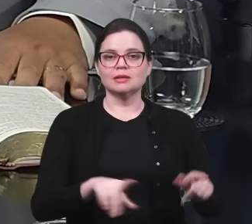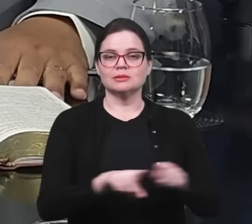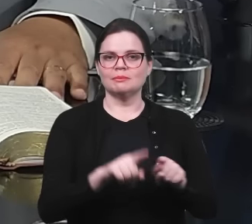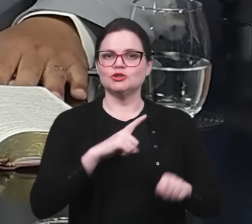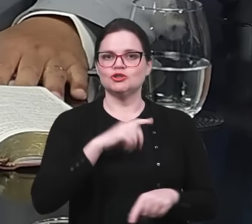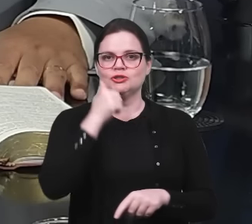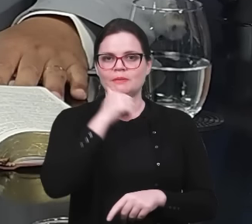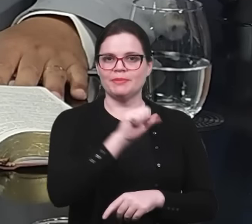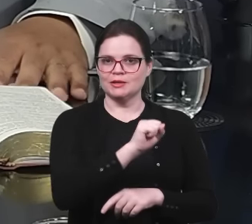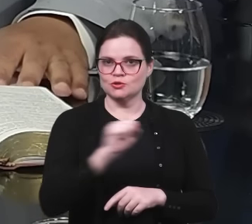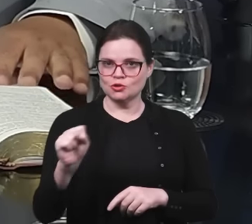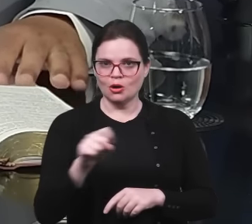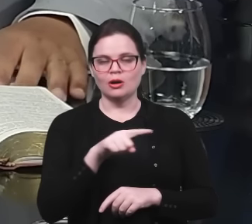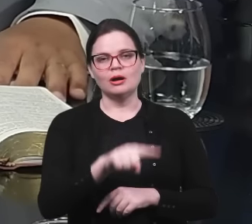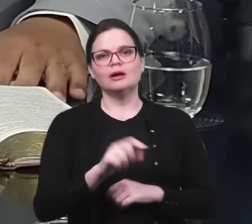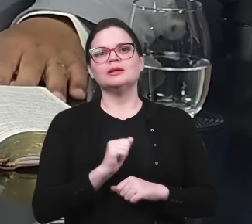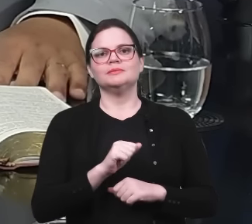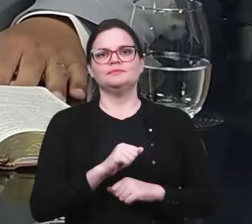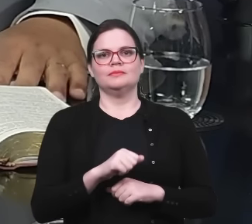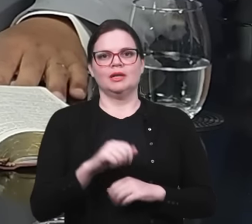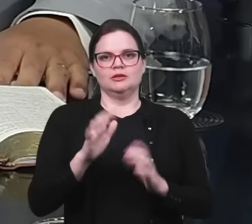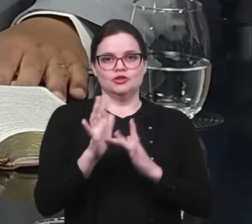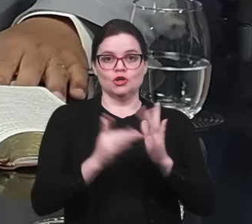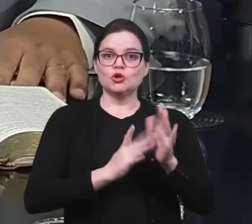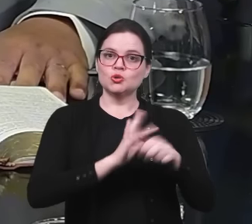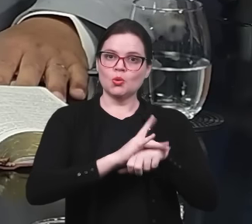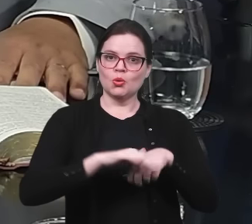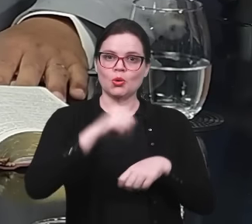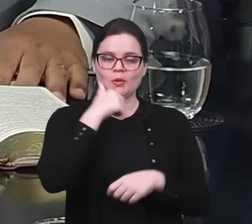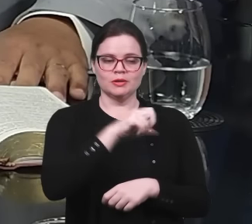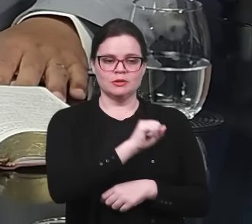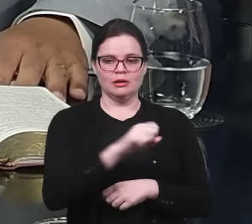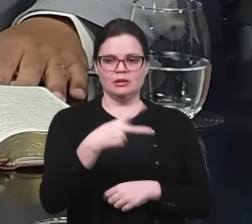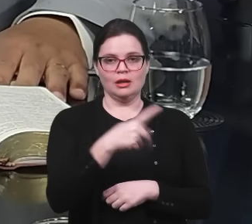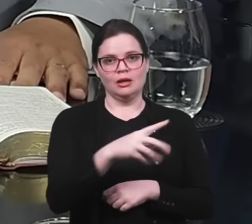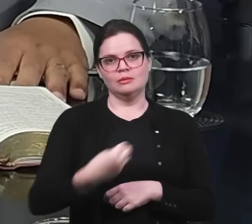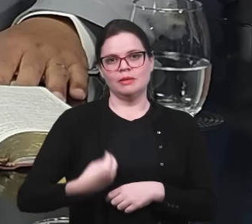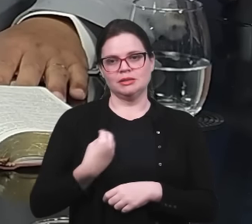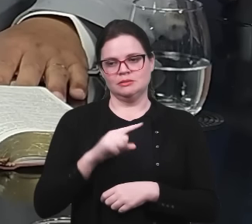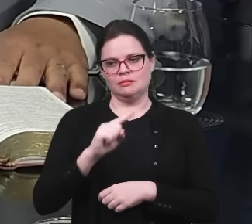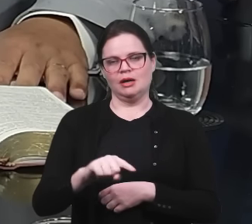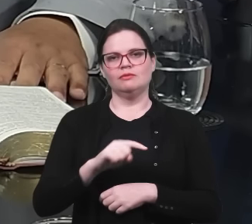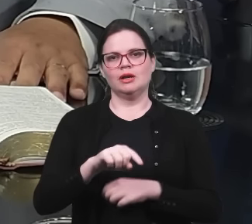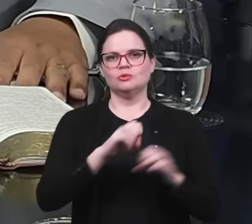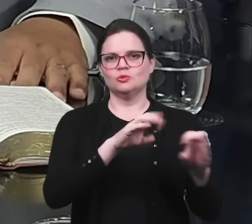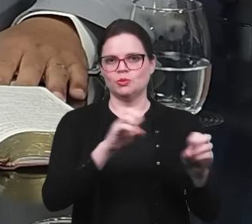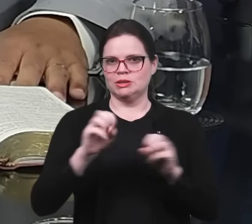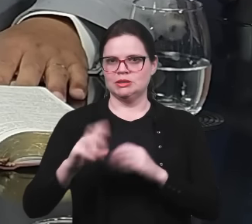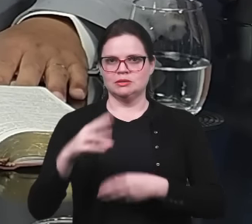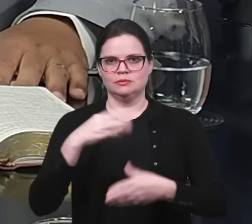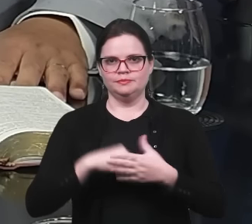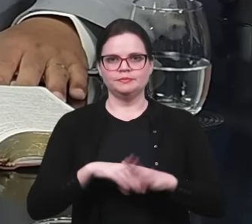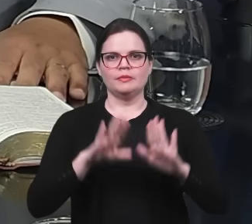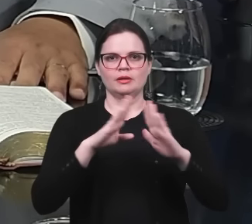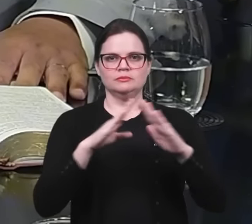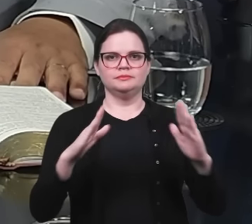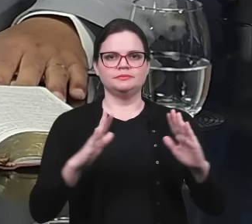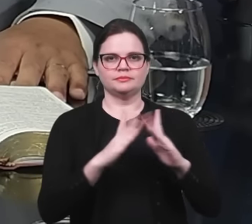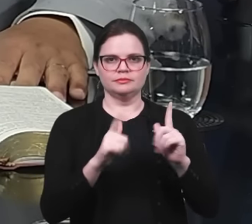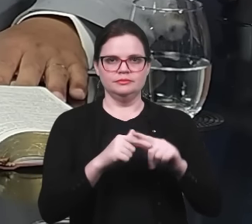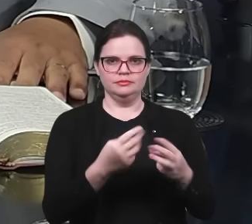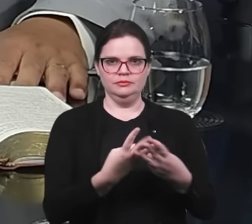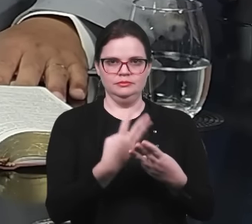ele participava da sinagoga, dos ensinos, mas no momento em que ele teve encontro com Jesus, naquele ambiente que a